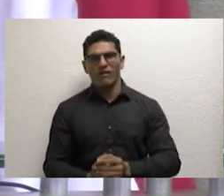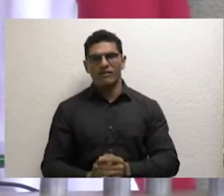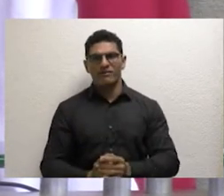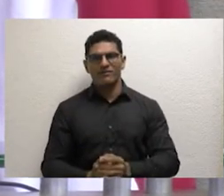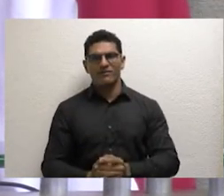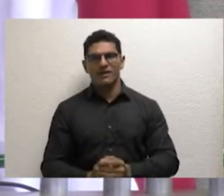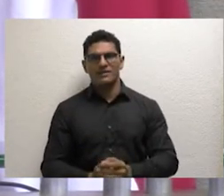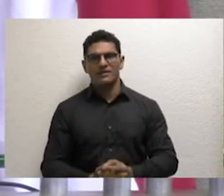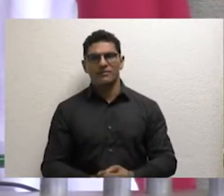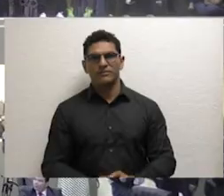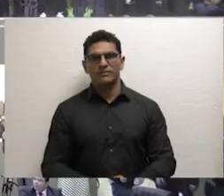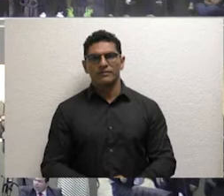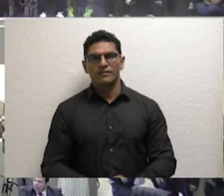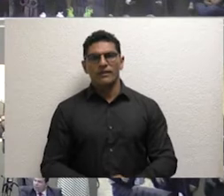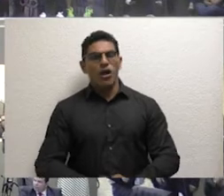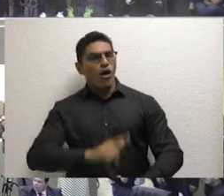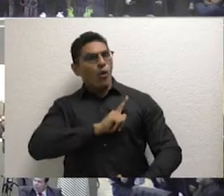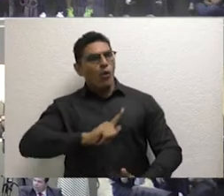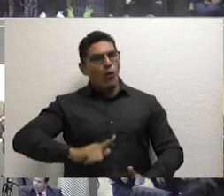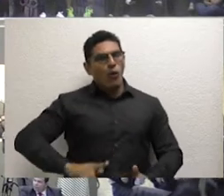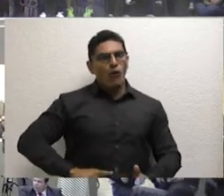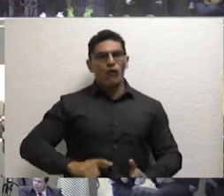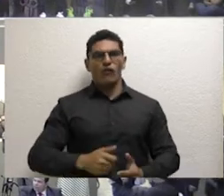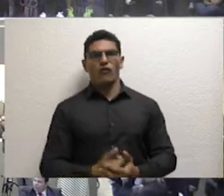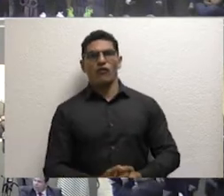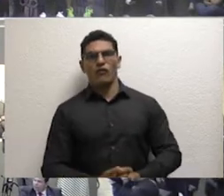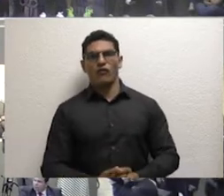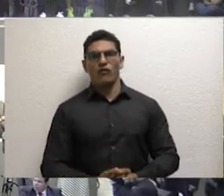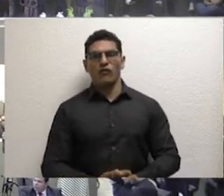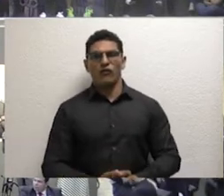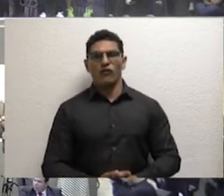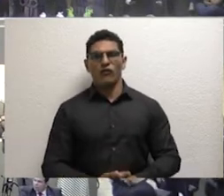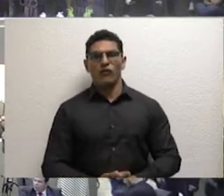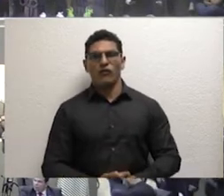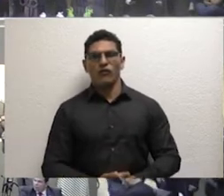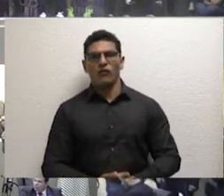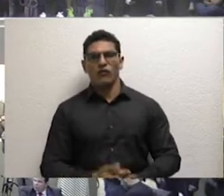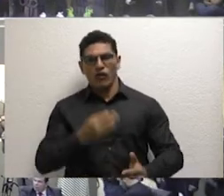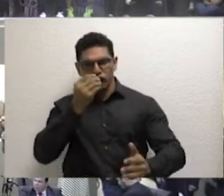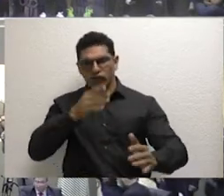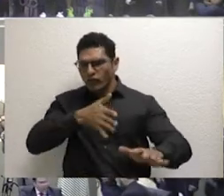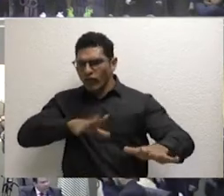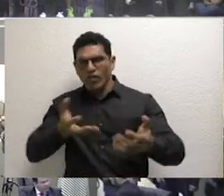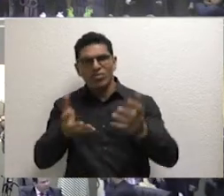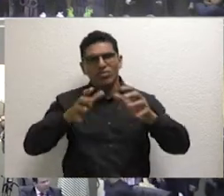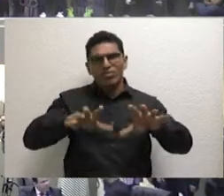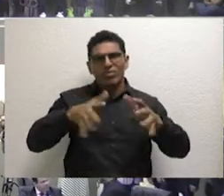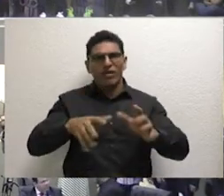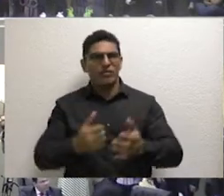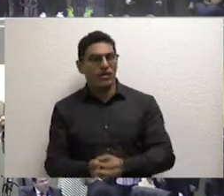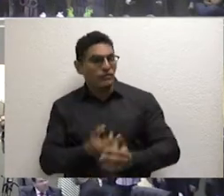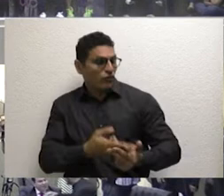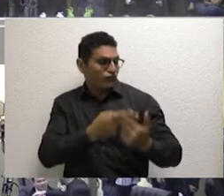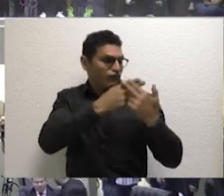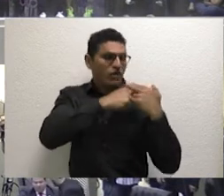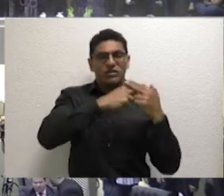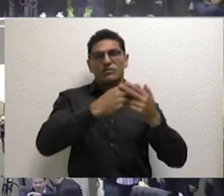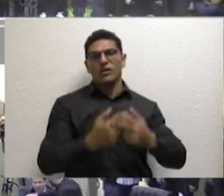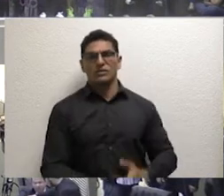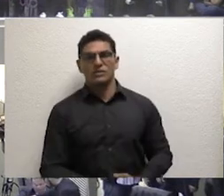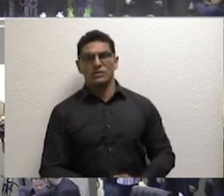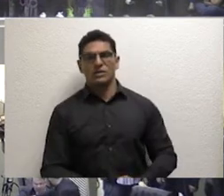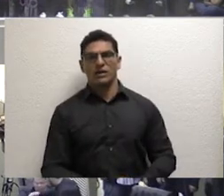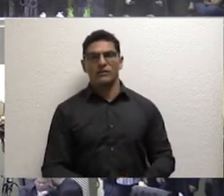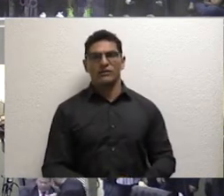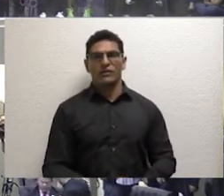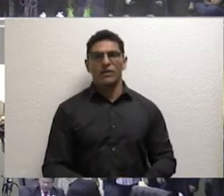interrompido o governo intransigente se tornou responsável pela